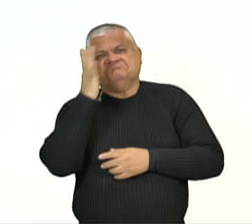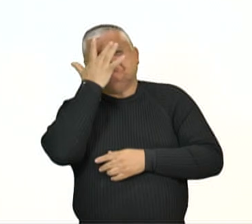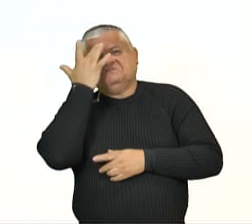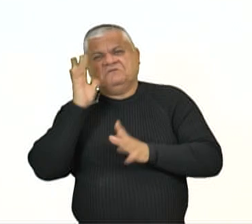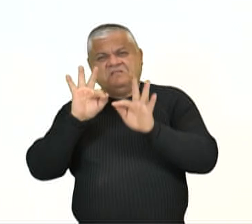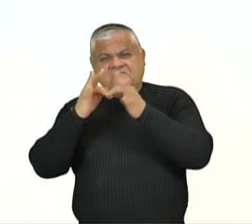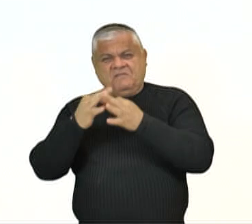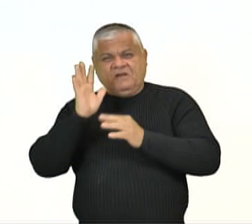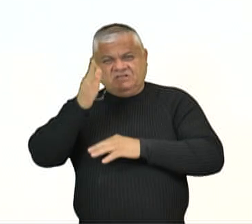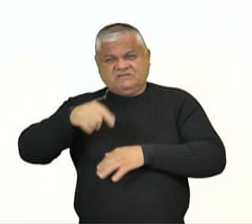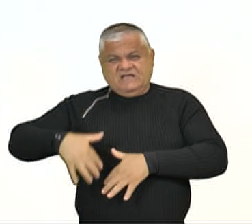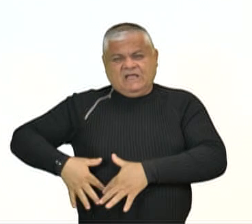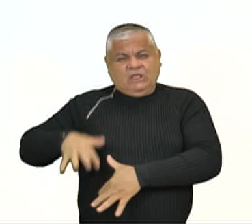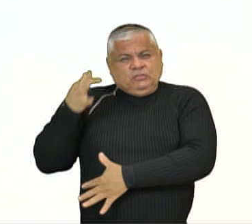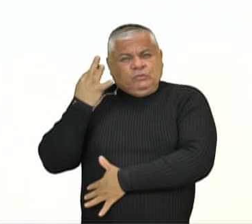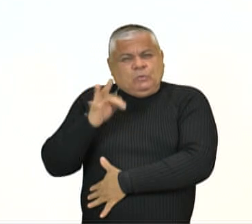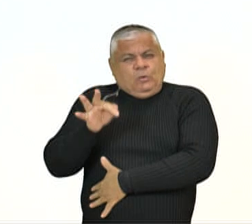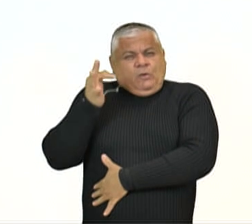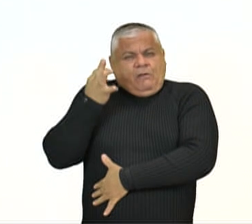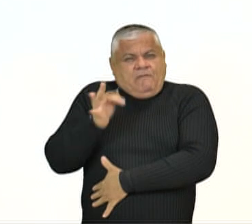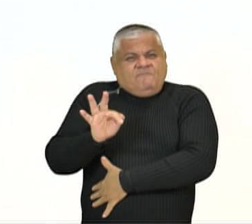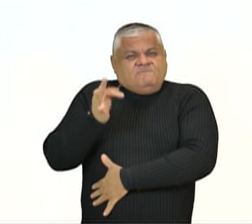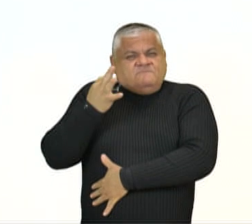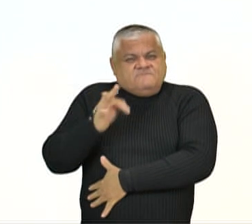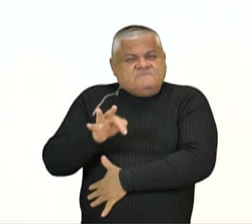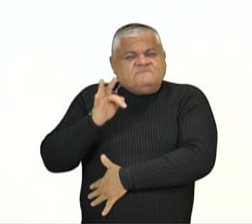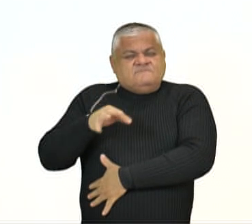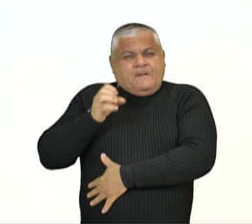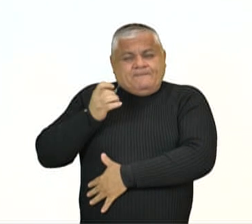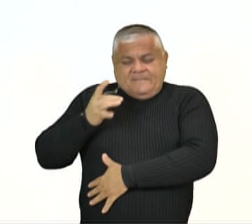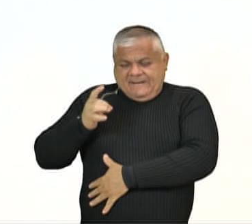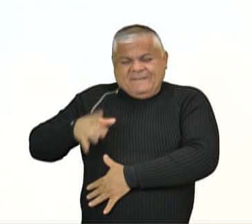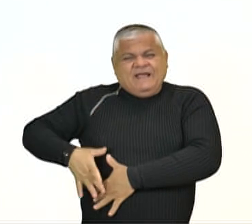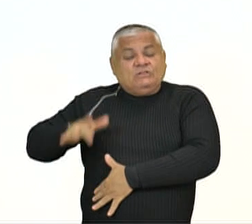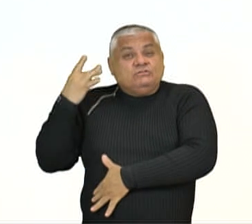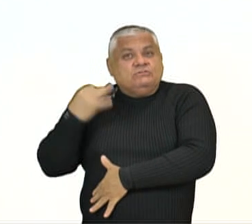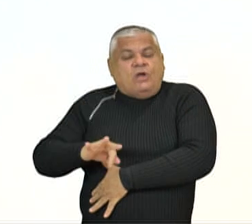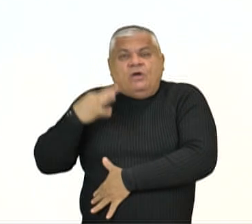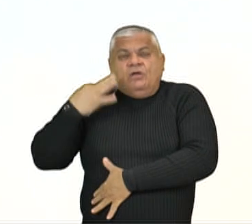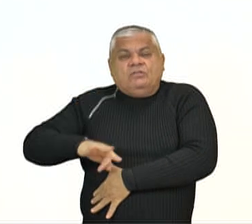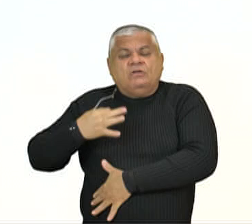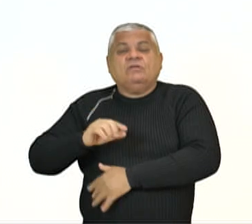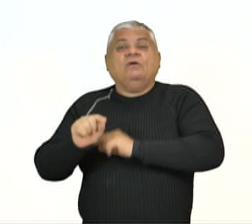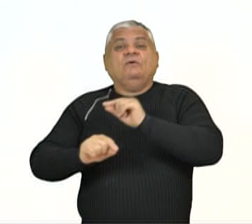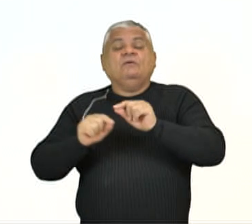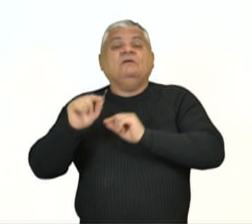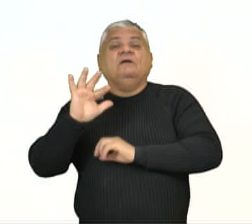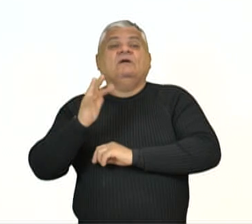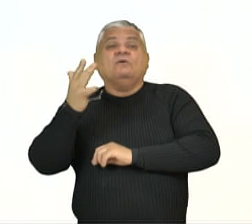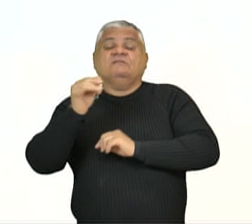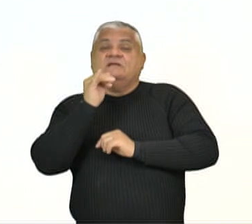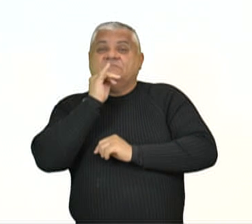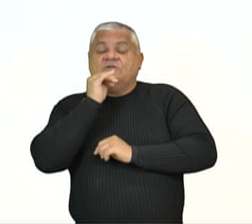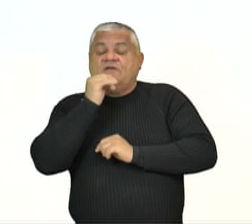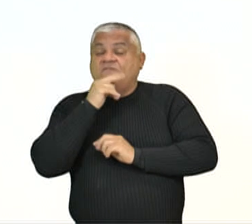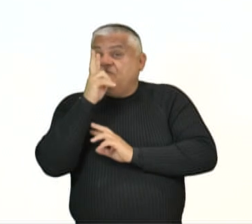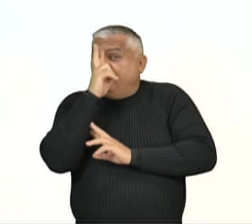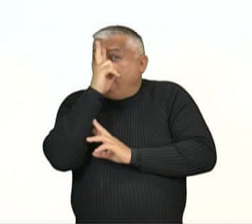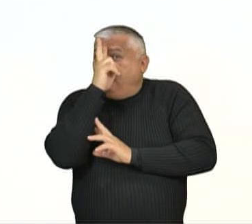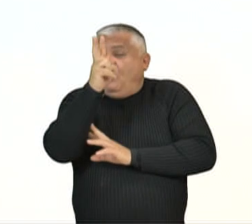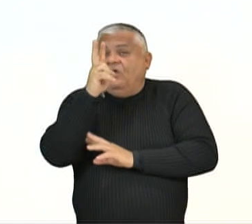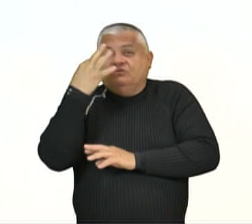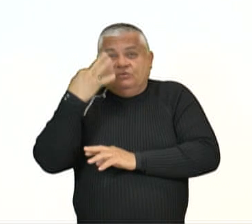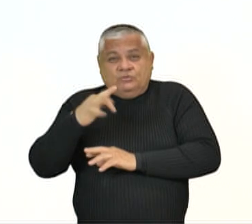teve apendicite? A apendicite é uma inflamação do apêndice que ocorre dor intensa ao